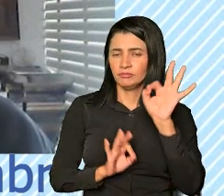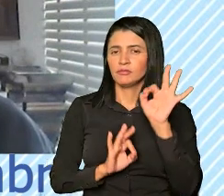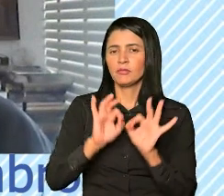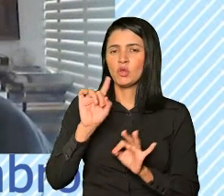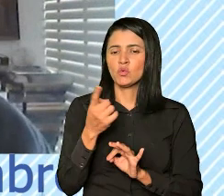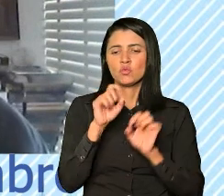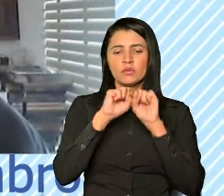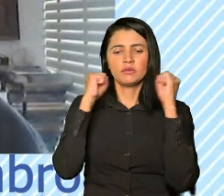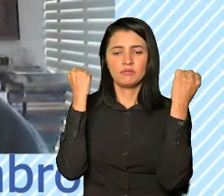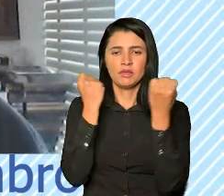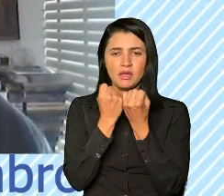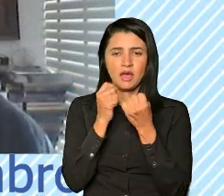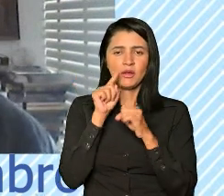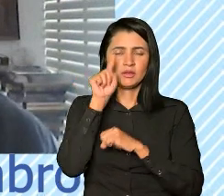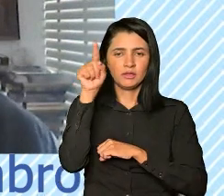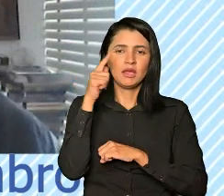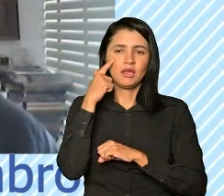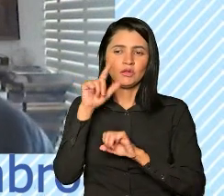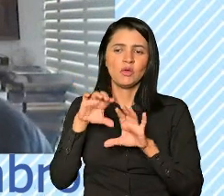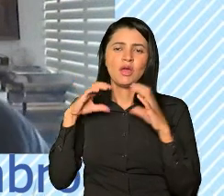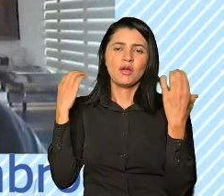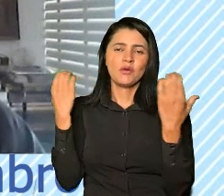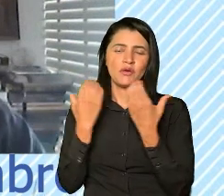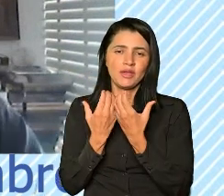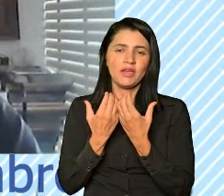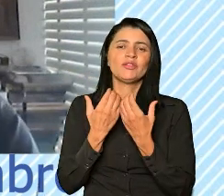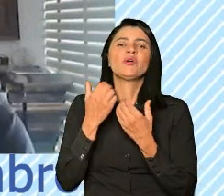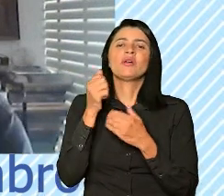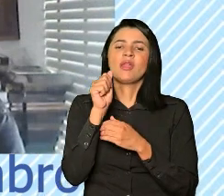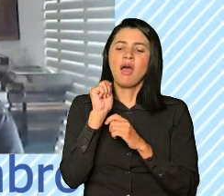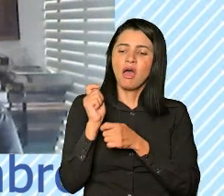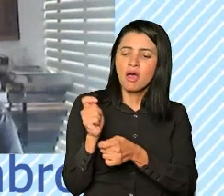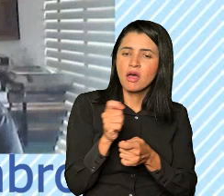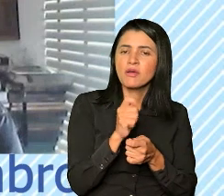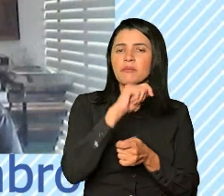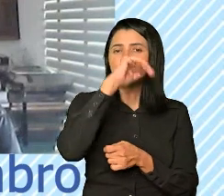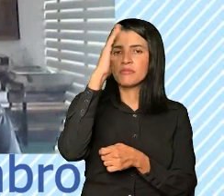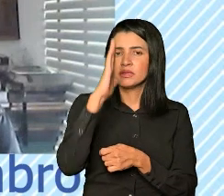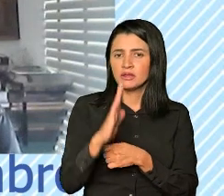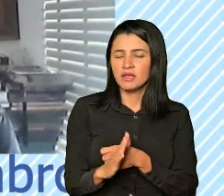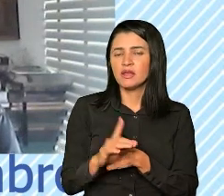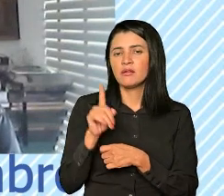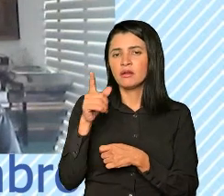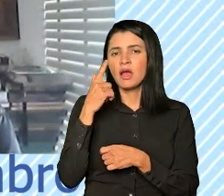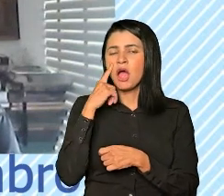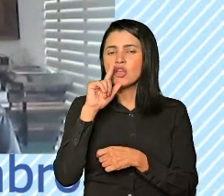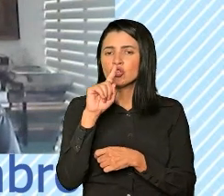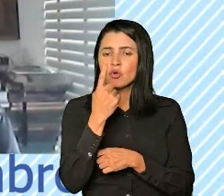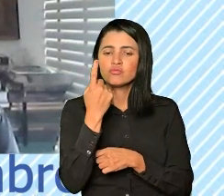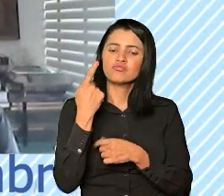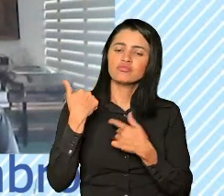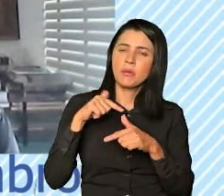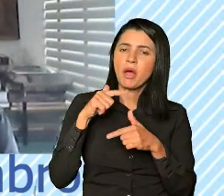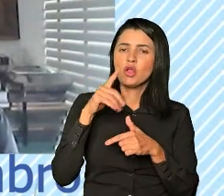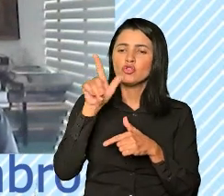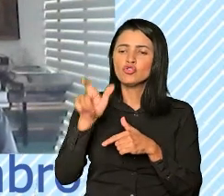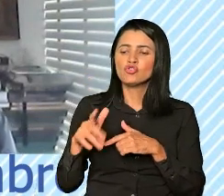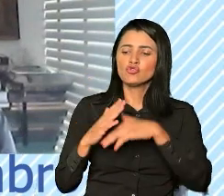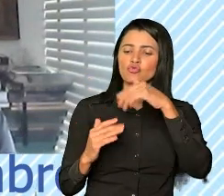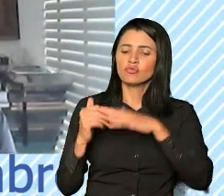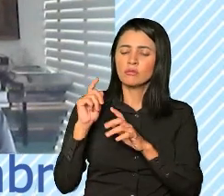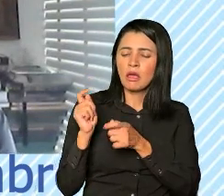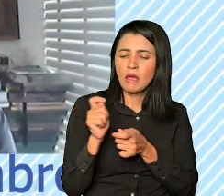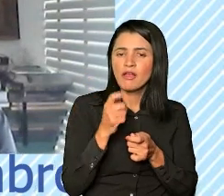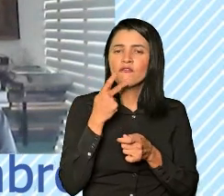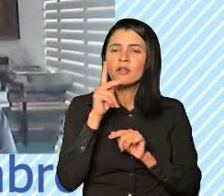do congresso da Sociedade de Arqueologia Brasileira, e lá tinha um trabalho de uma arqueóloga que falava sobre violência